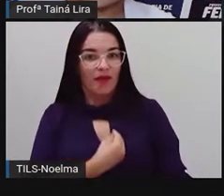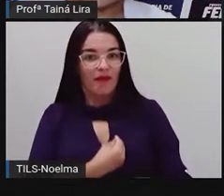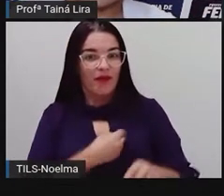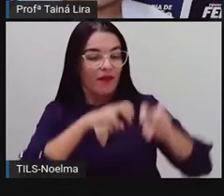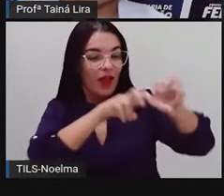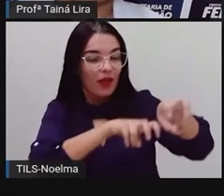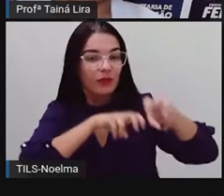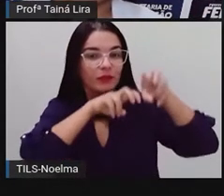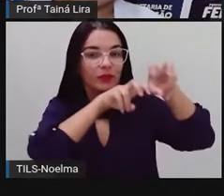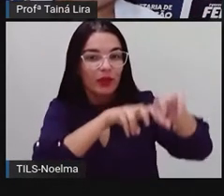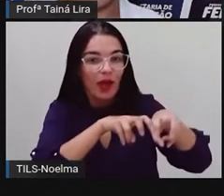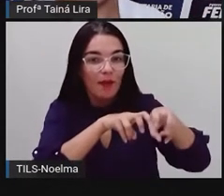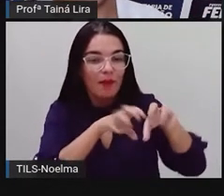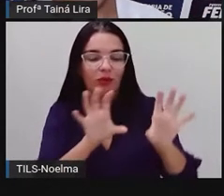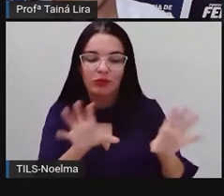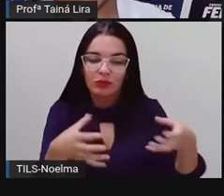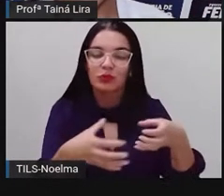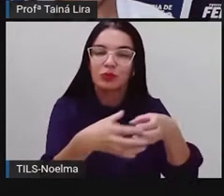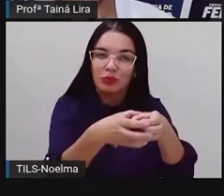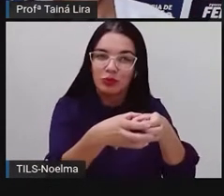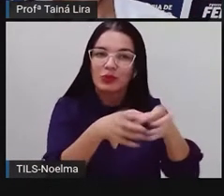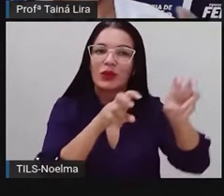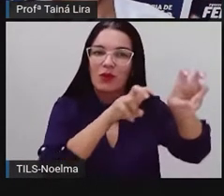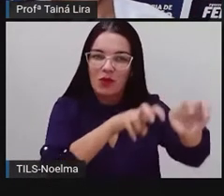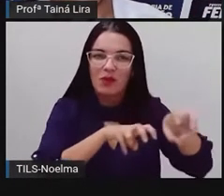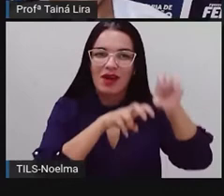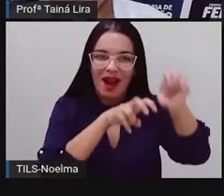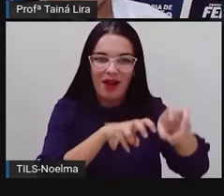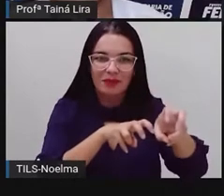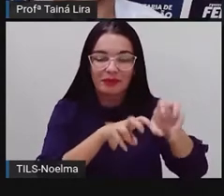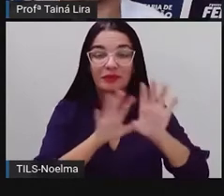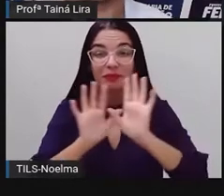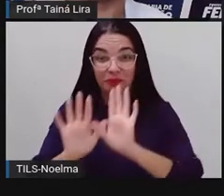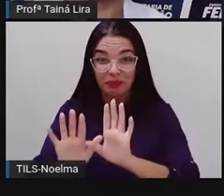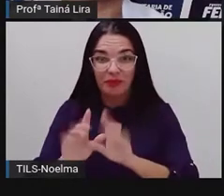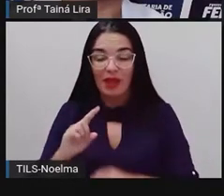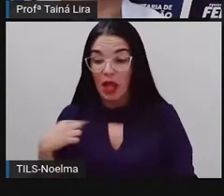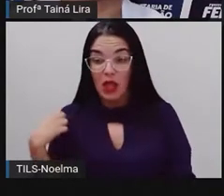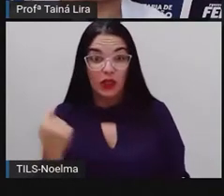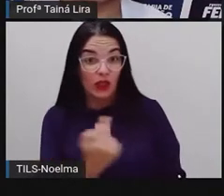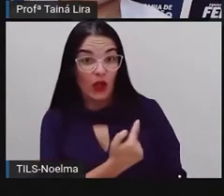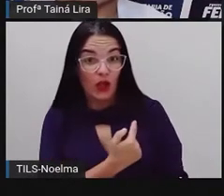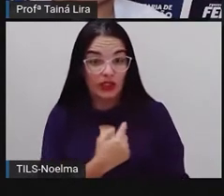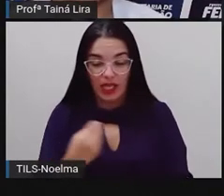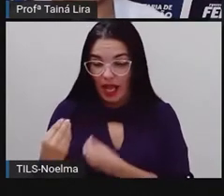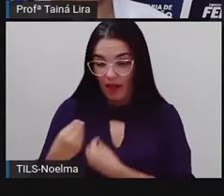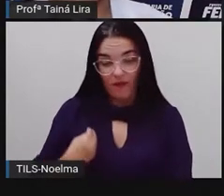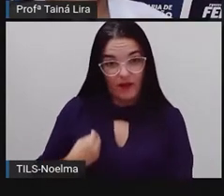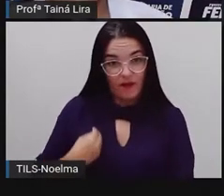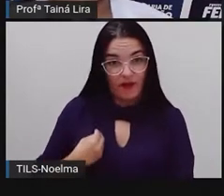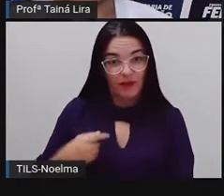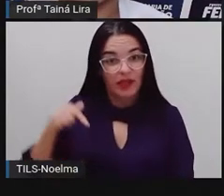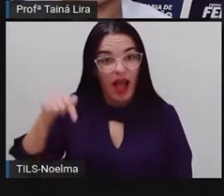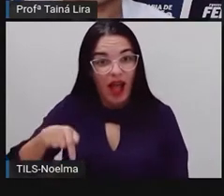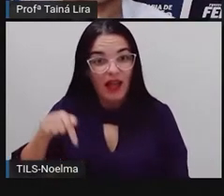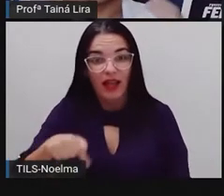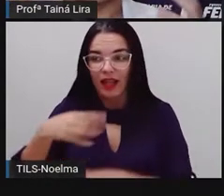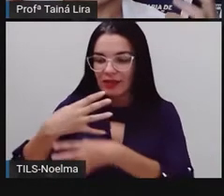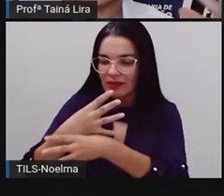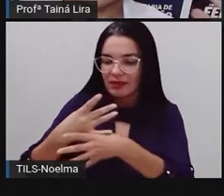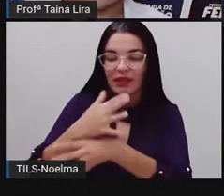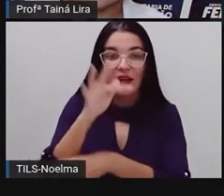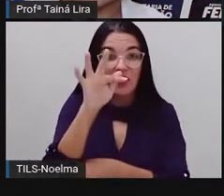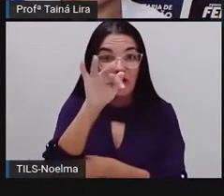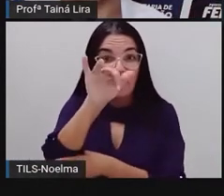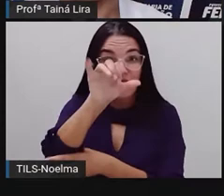é nós que vivemos aqui né na cidade de Feira de Santana nós temos essa relação né